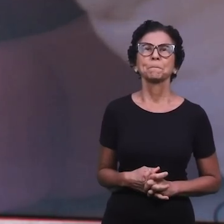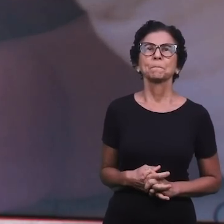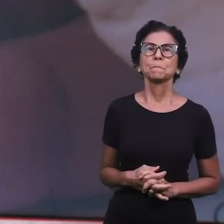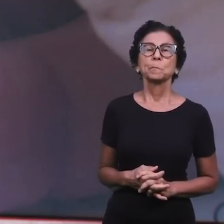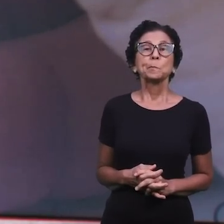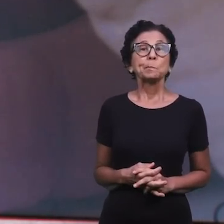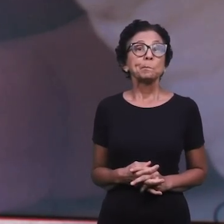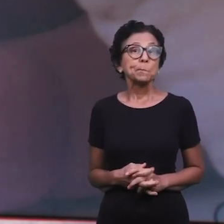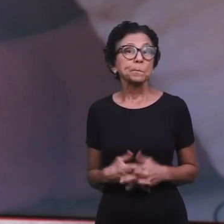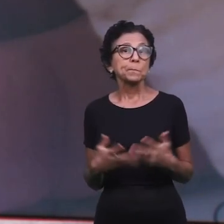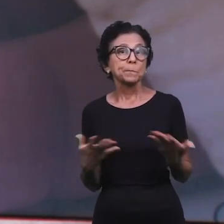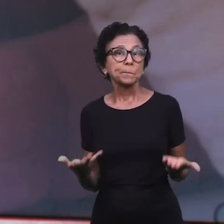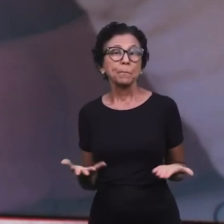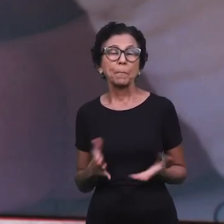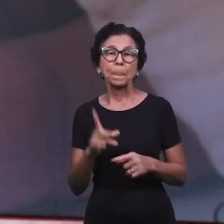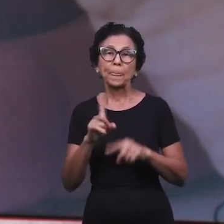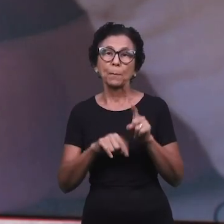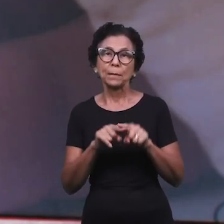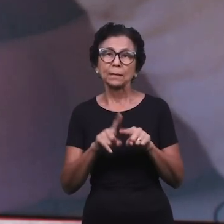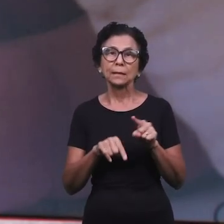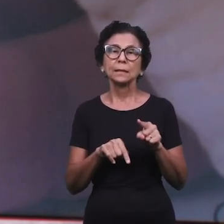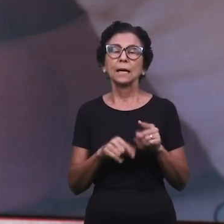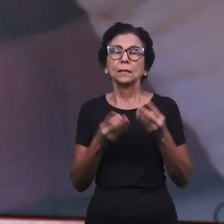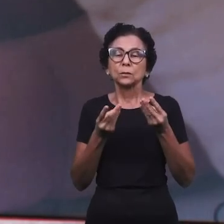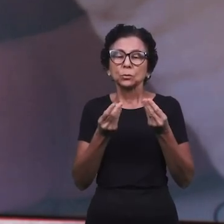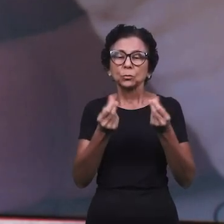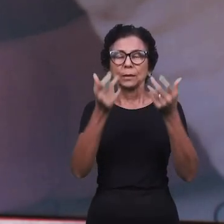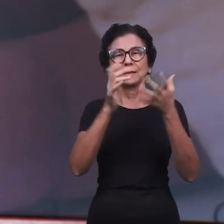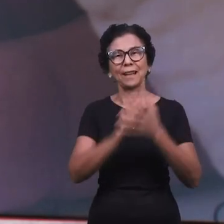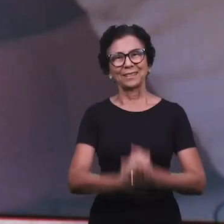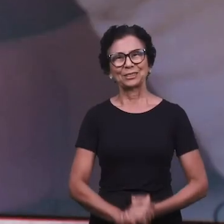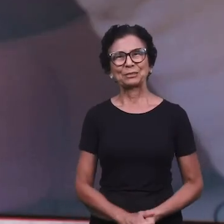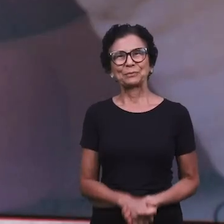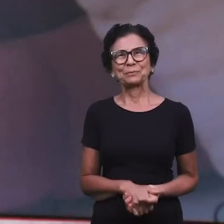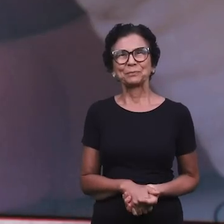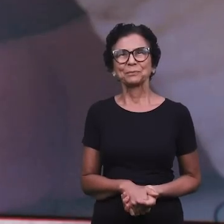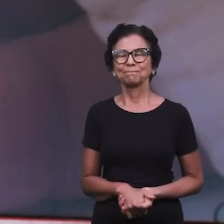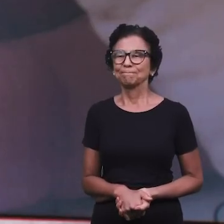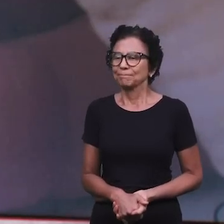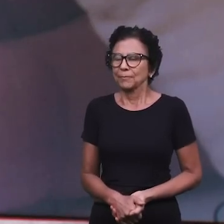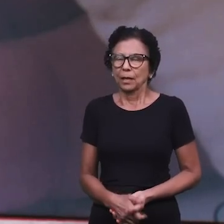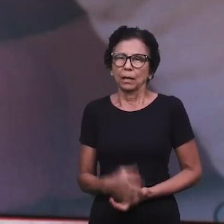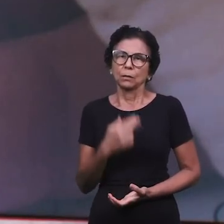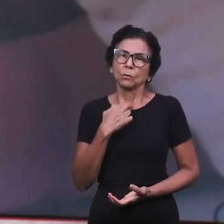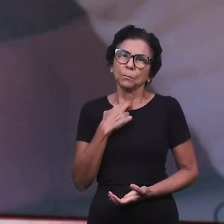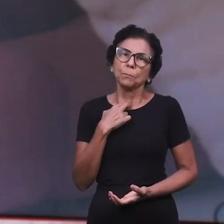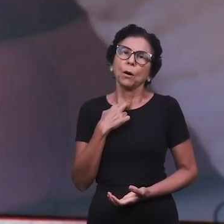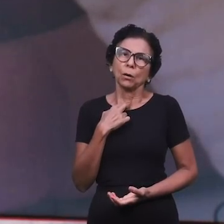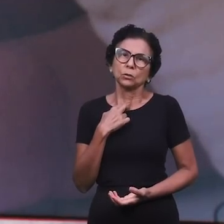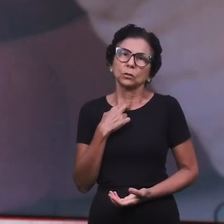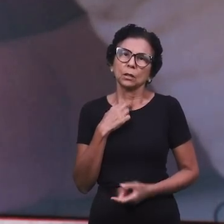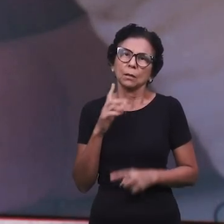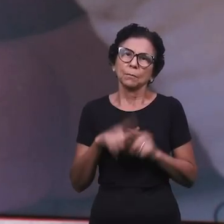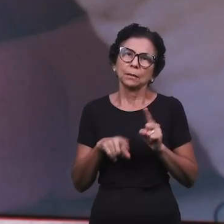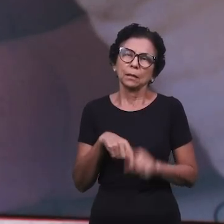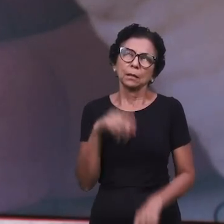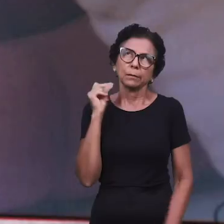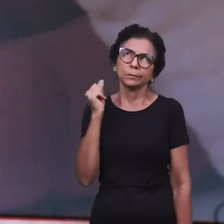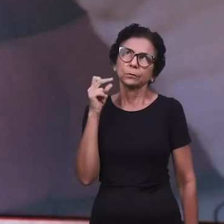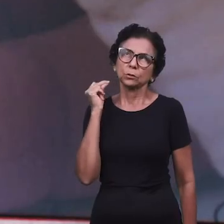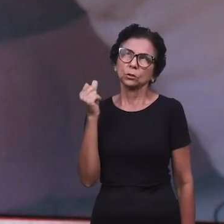do tempo e ter materiais de estudo de qualidade, tudo bem? Não dá para ficar estudando com